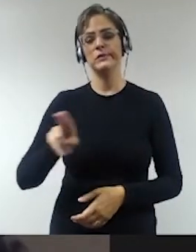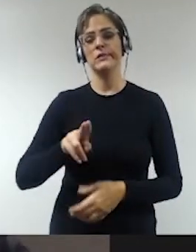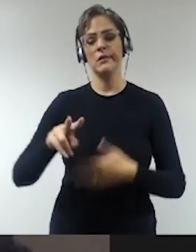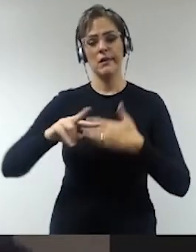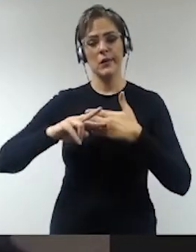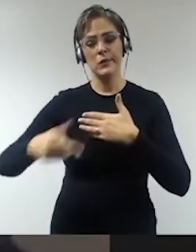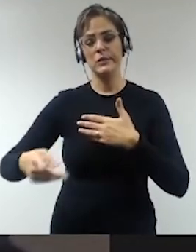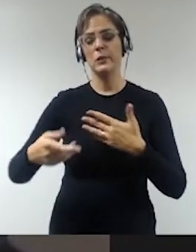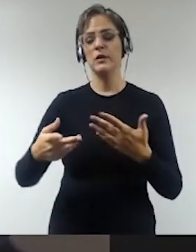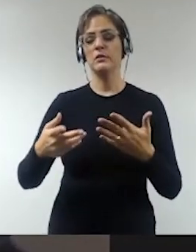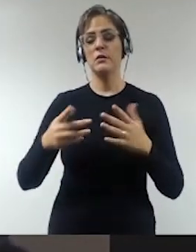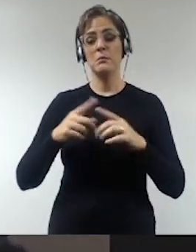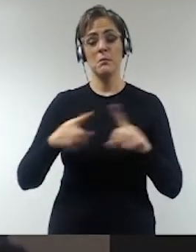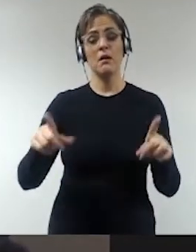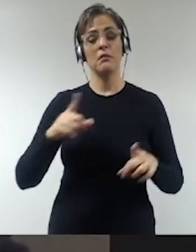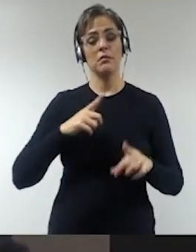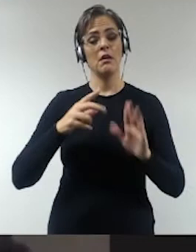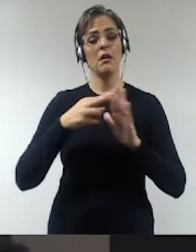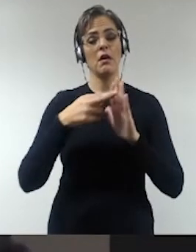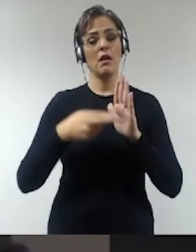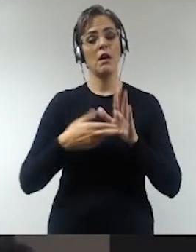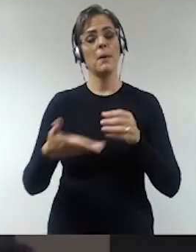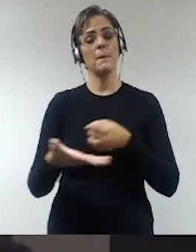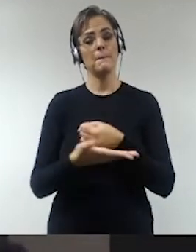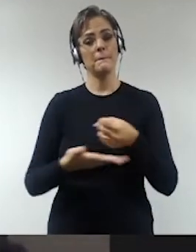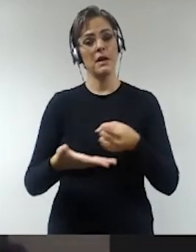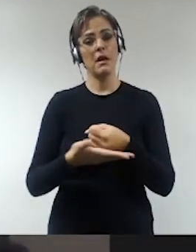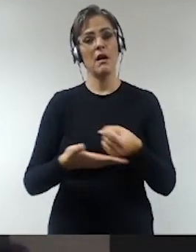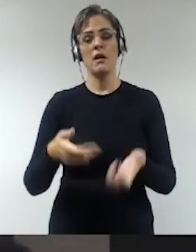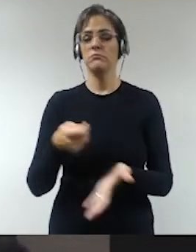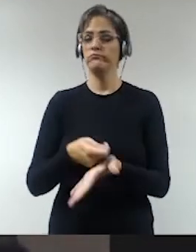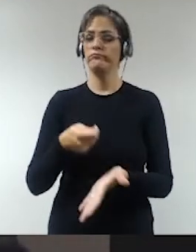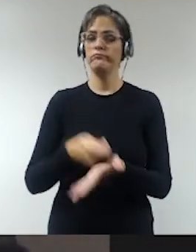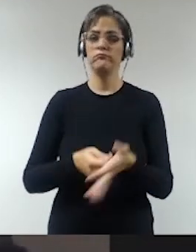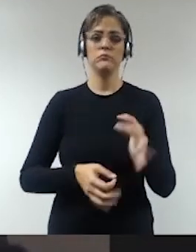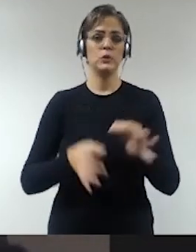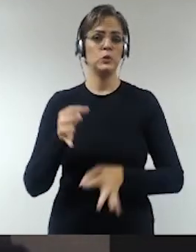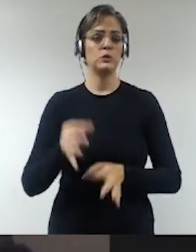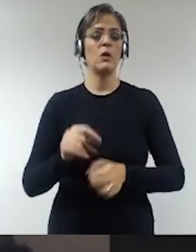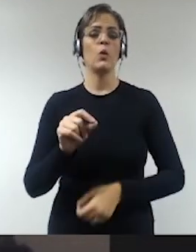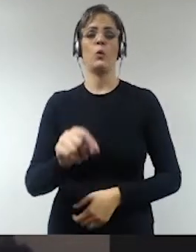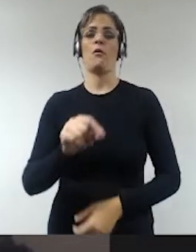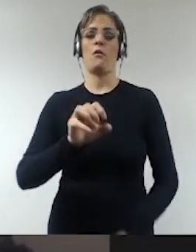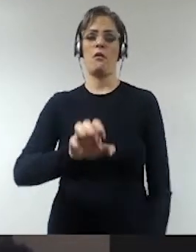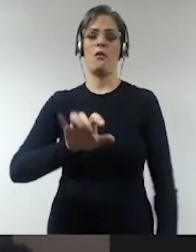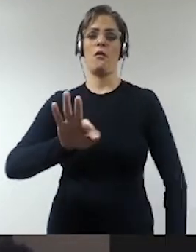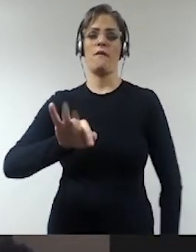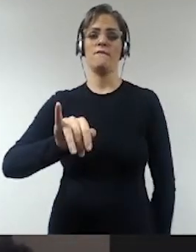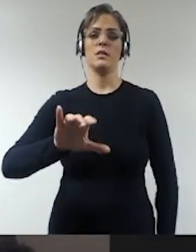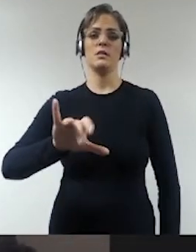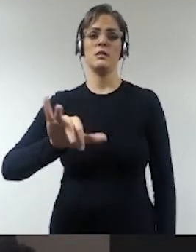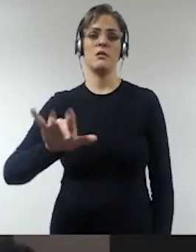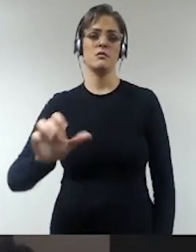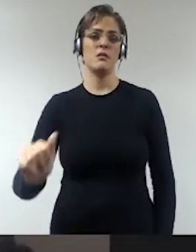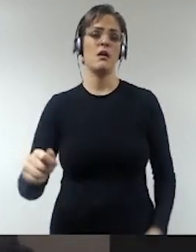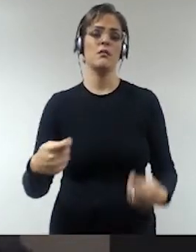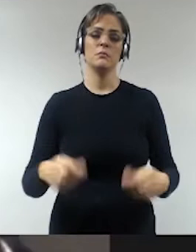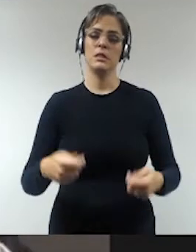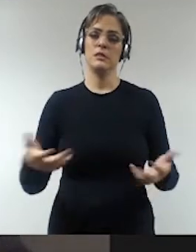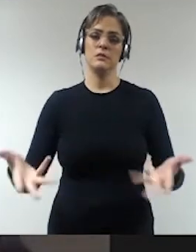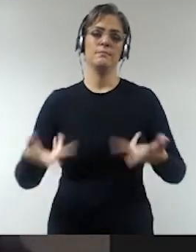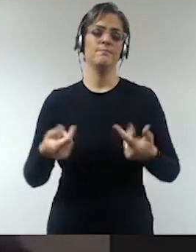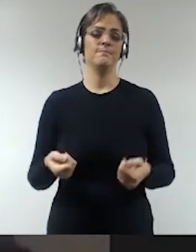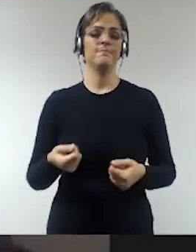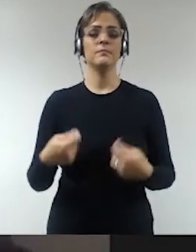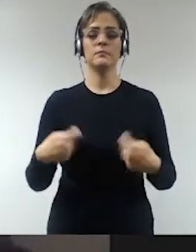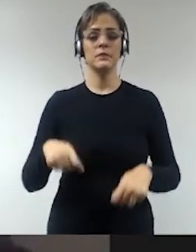consequencialismo, há uma regra básica que impõe ao Poder Judiciário a busca da eficiência, que pressupõe um ato decisório